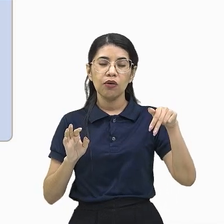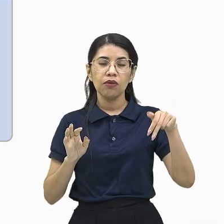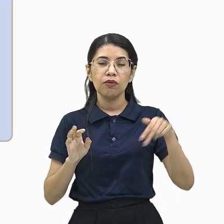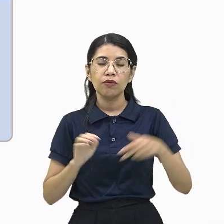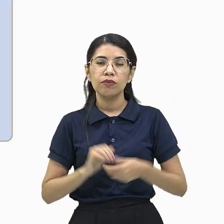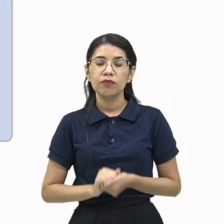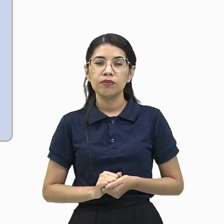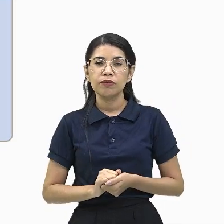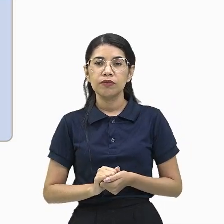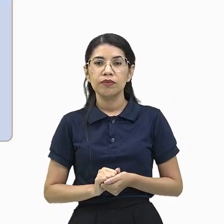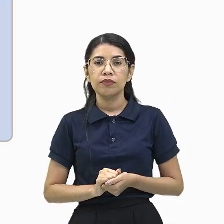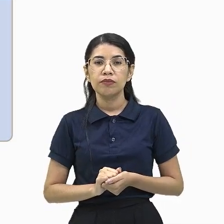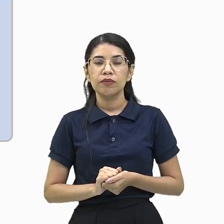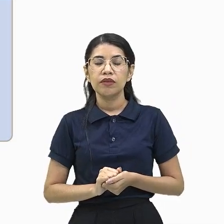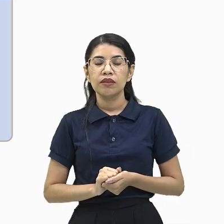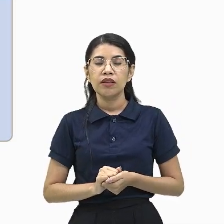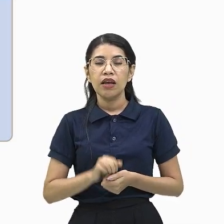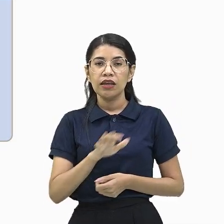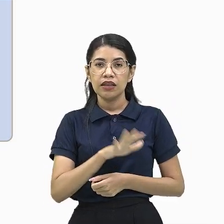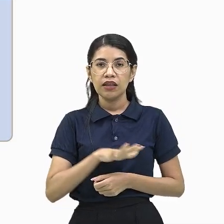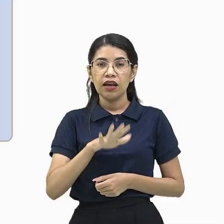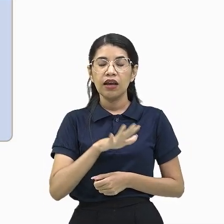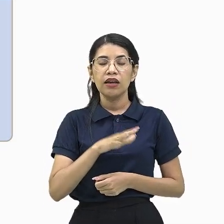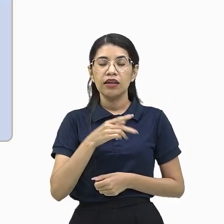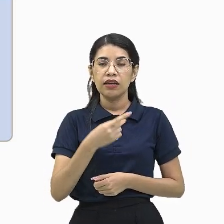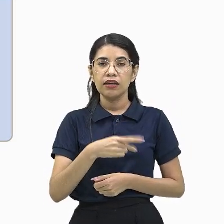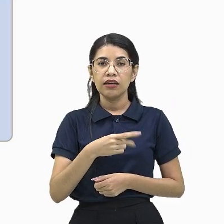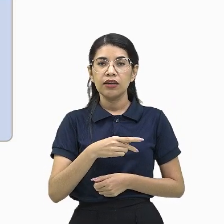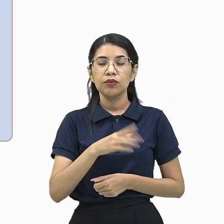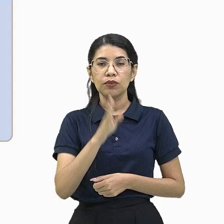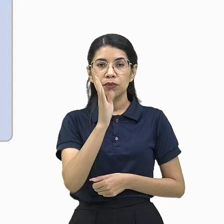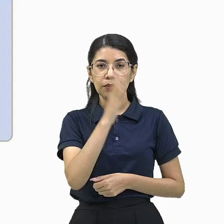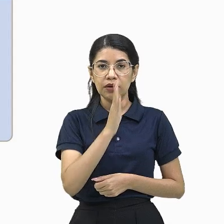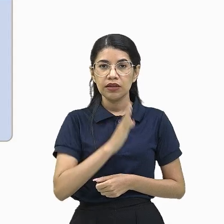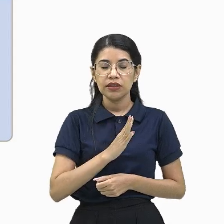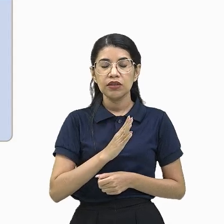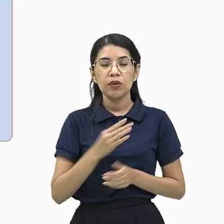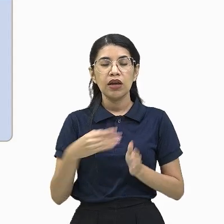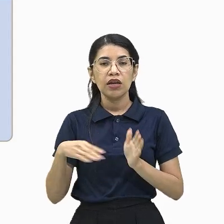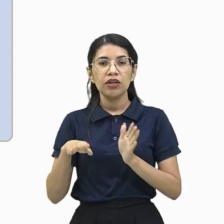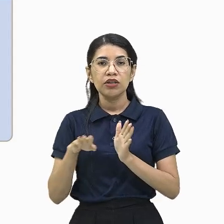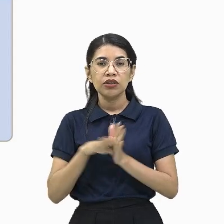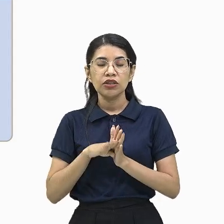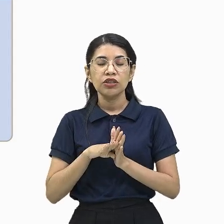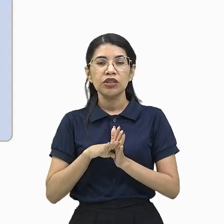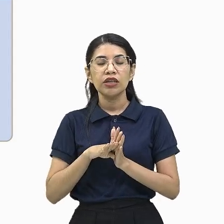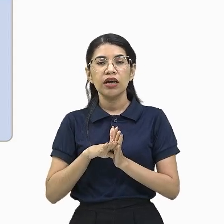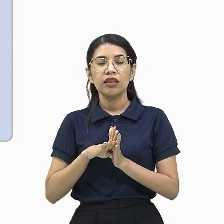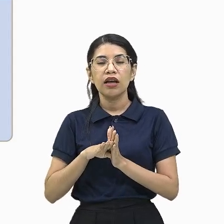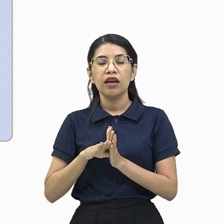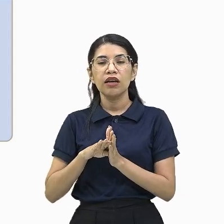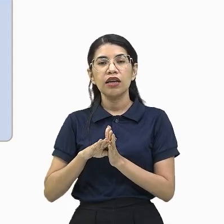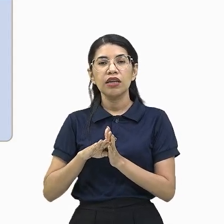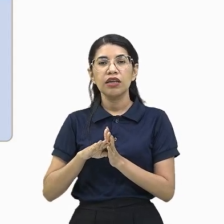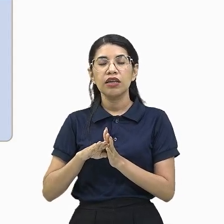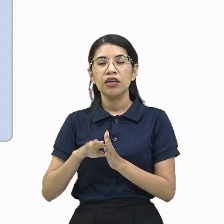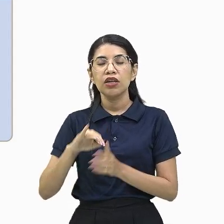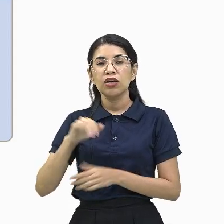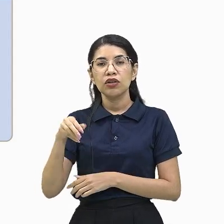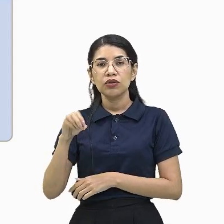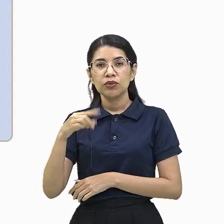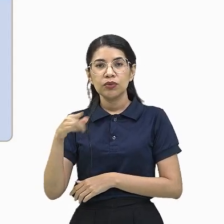lá de Benjamin Constant, dentro do Brasil ainda, ali naquele tracejado, até chegar lá em João Pessoa, seria esse o trajeto